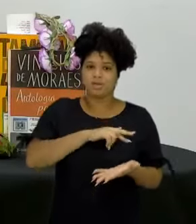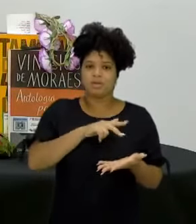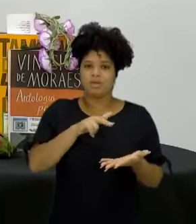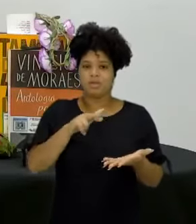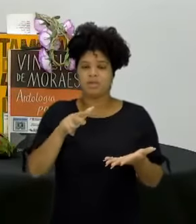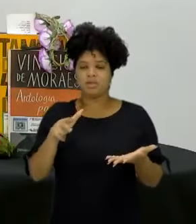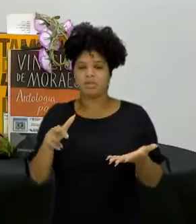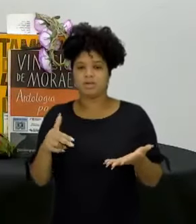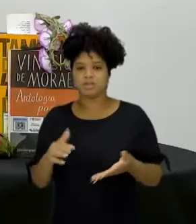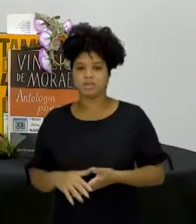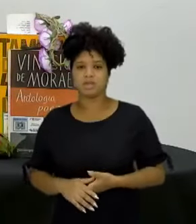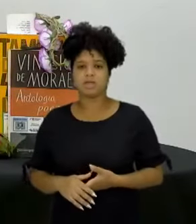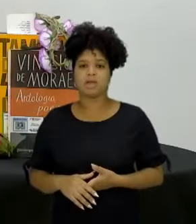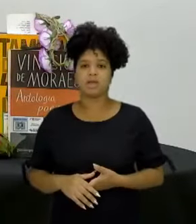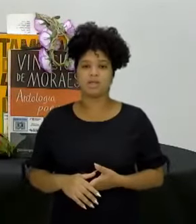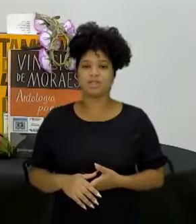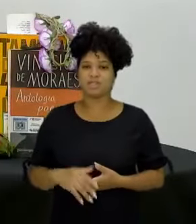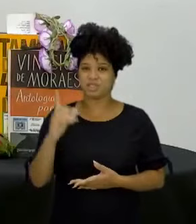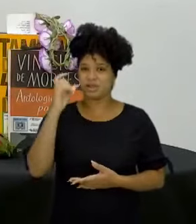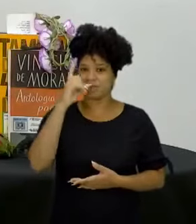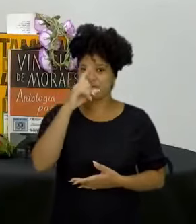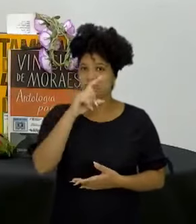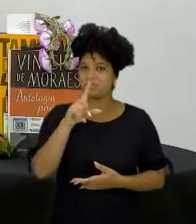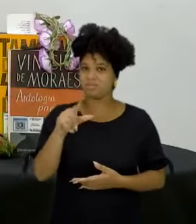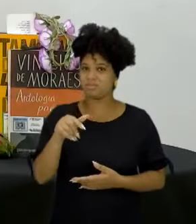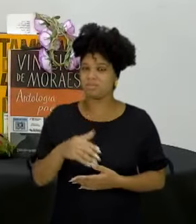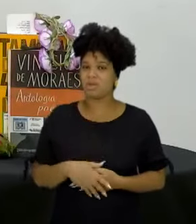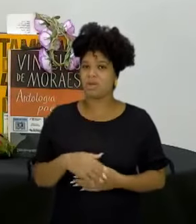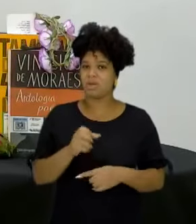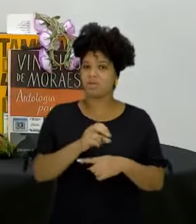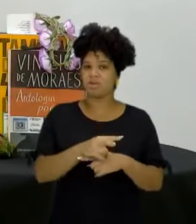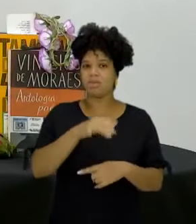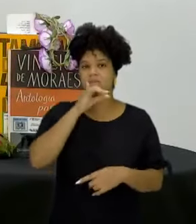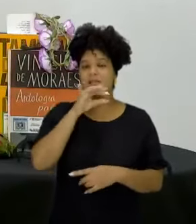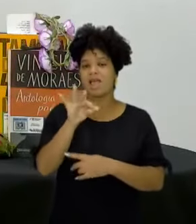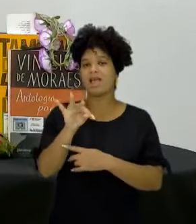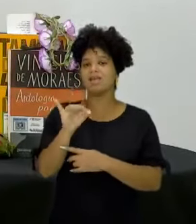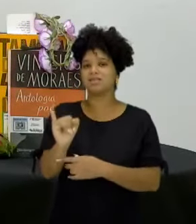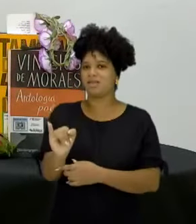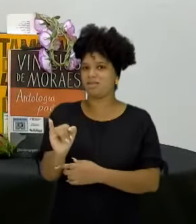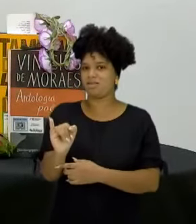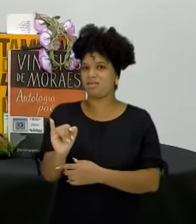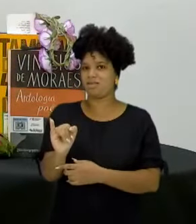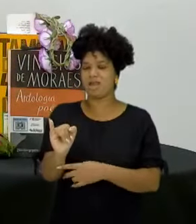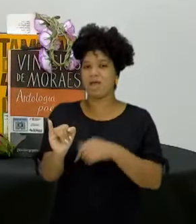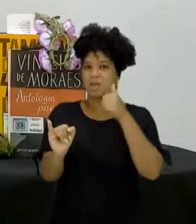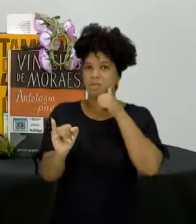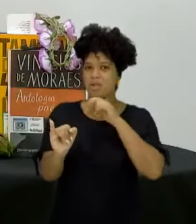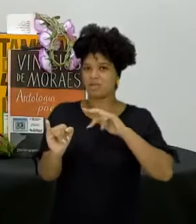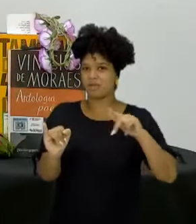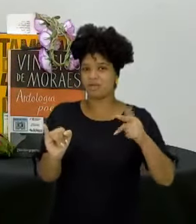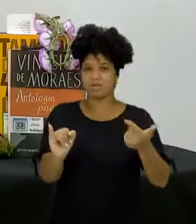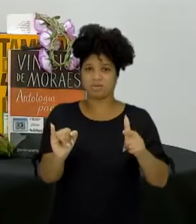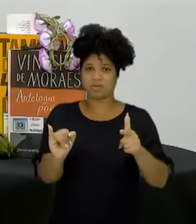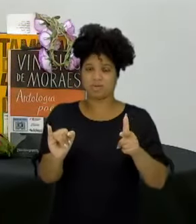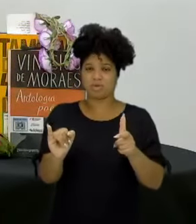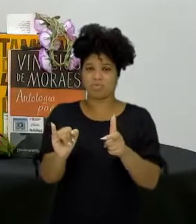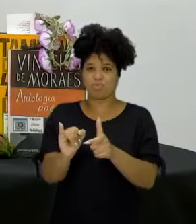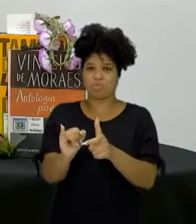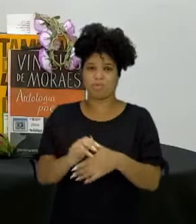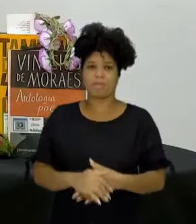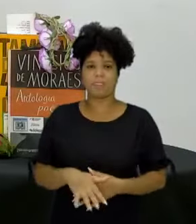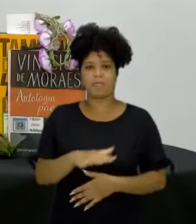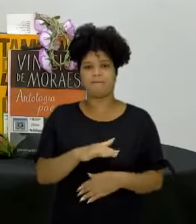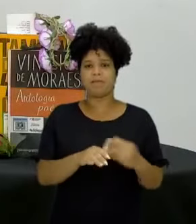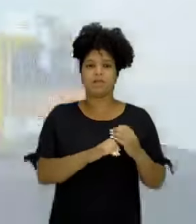aí problemas no mercado, né? Por exemplo, na área de TI, se formos observar, temos pouquíssimas mulheres. Na